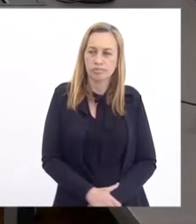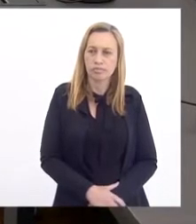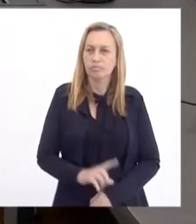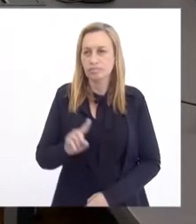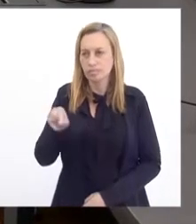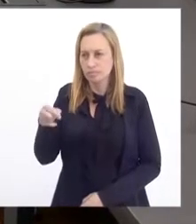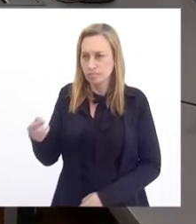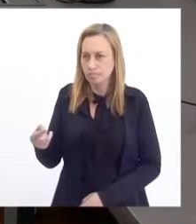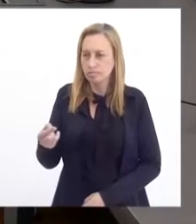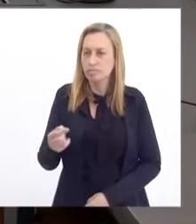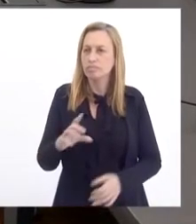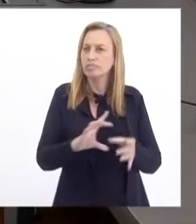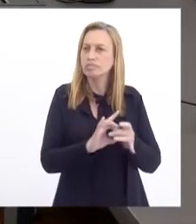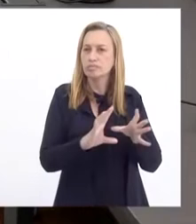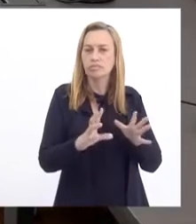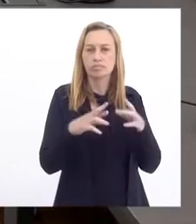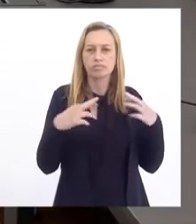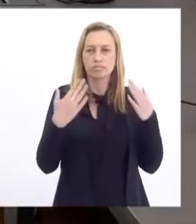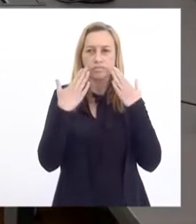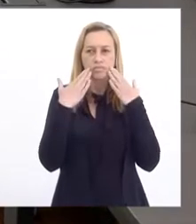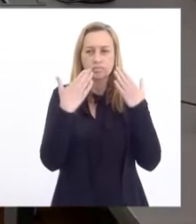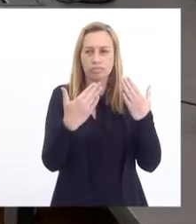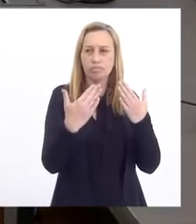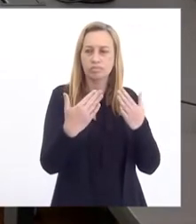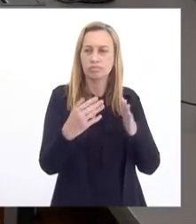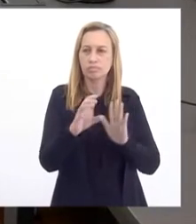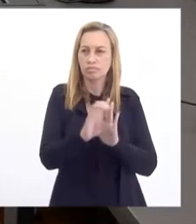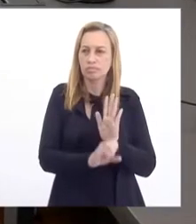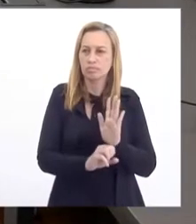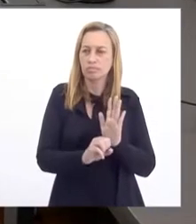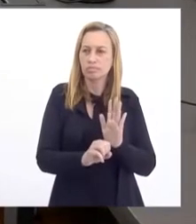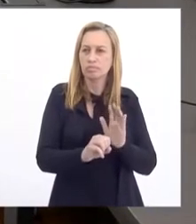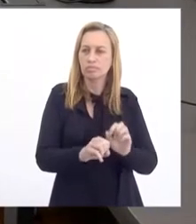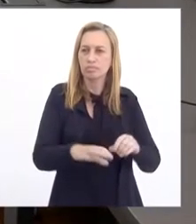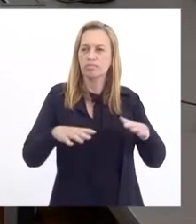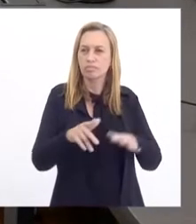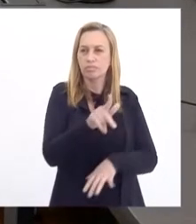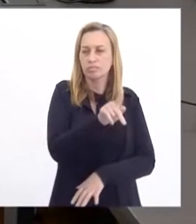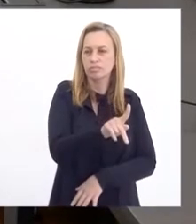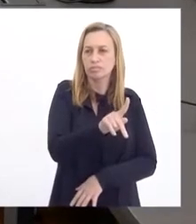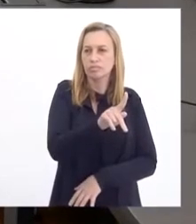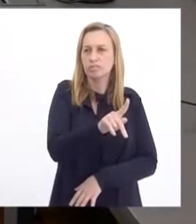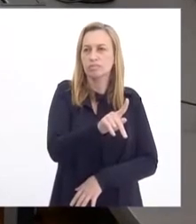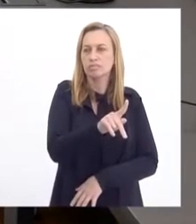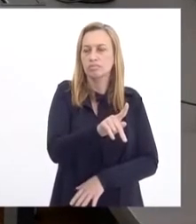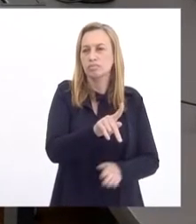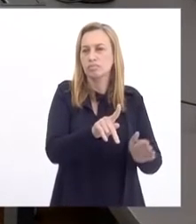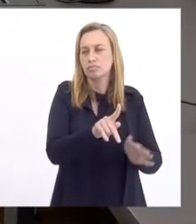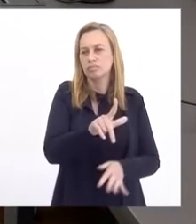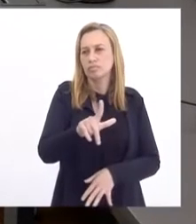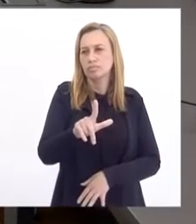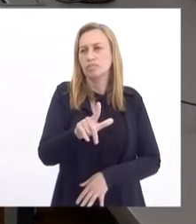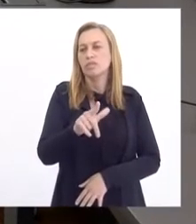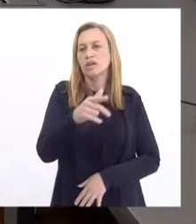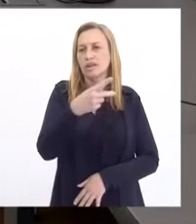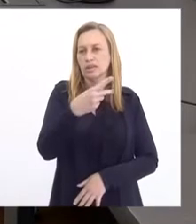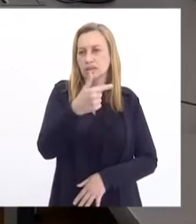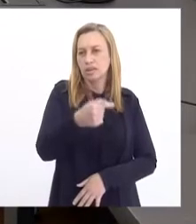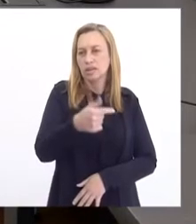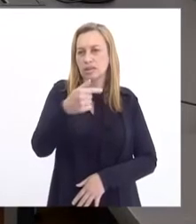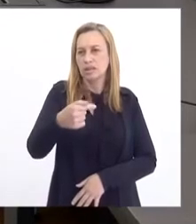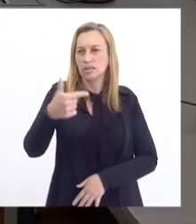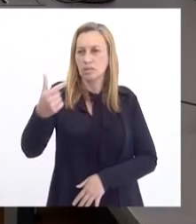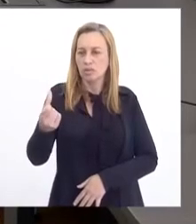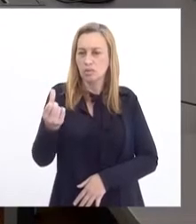Próxima é a deliberação da audiência pública sobre as emendas de plenário ao projeto de resolução 772 de 21, de autoria da deputada Franciele Mota e